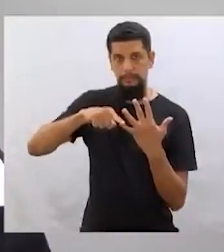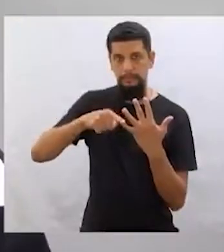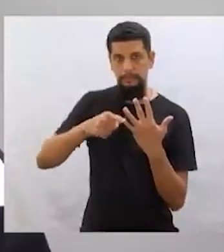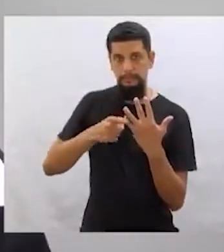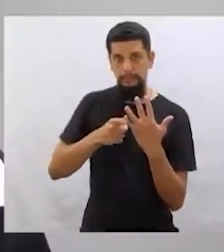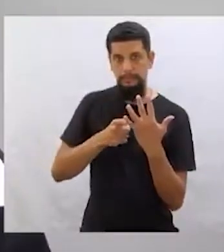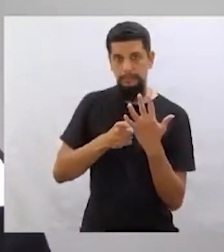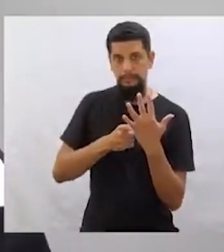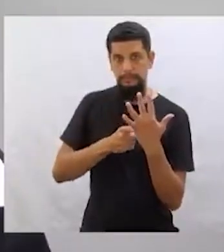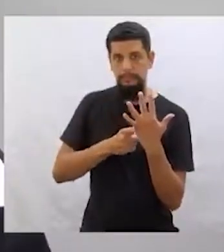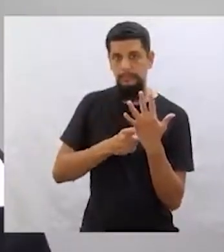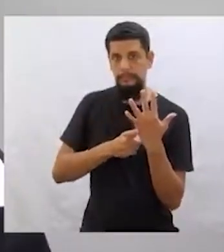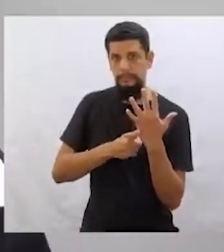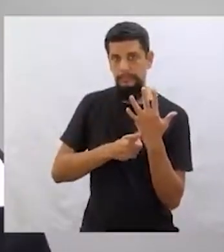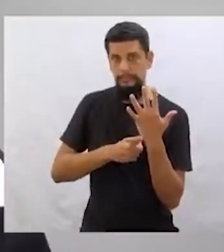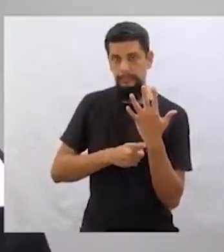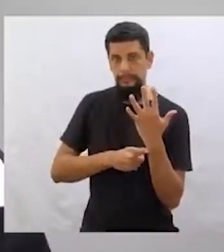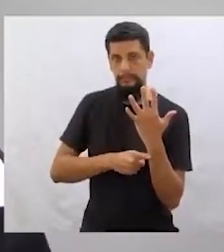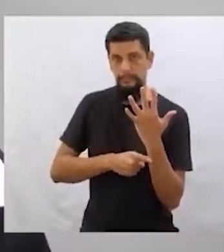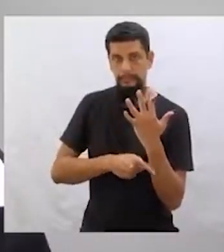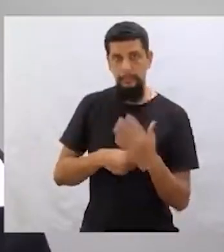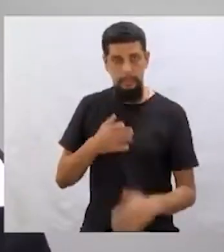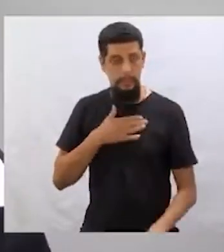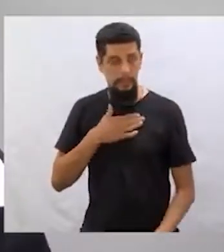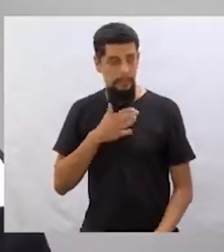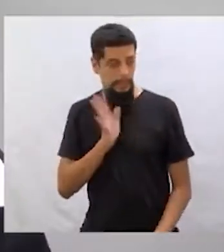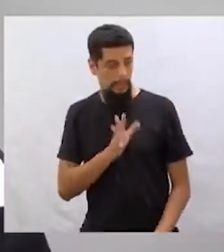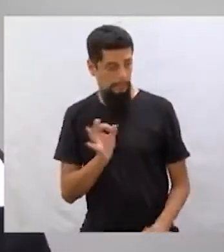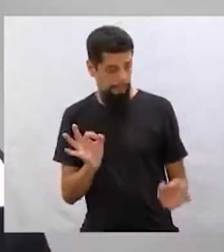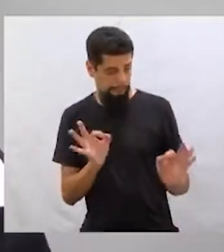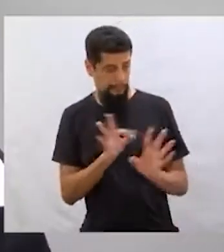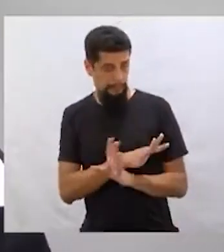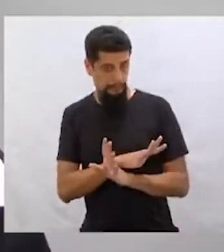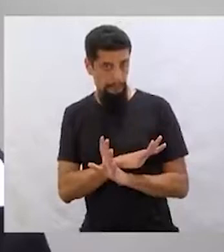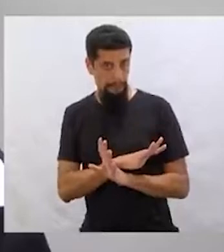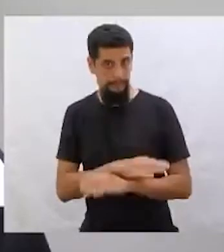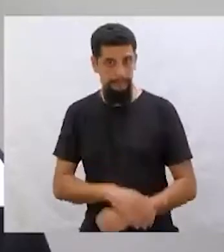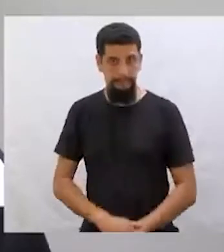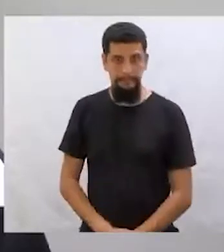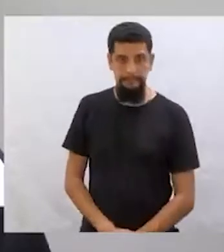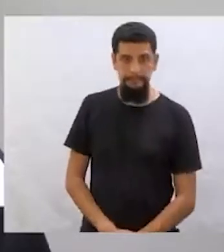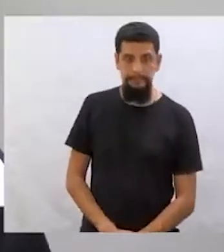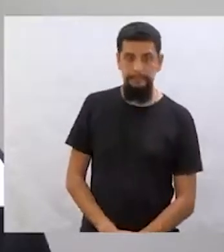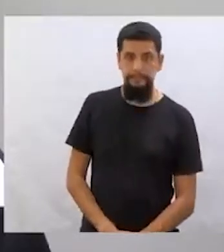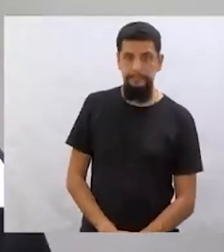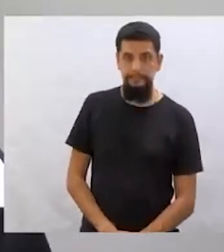do nosso jogo. O meu já está pronto.